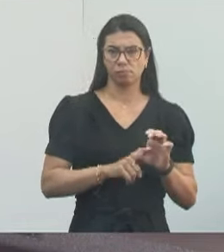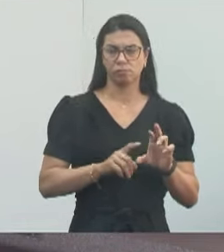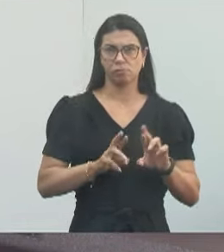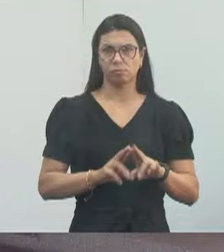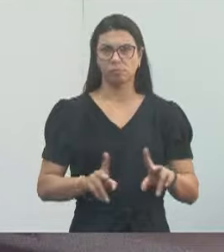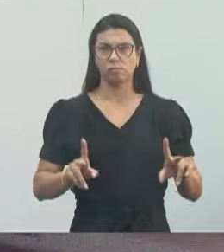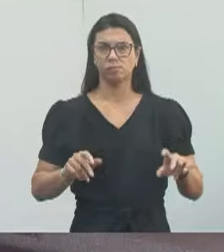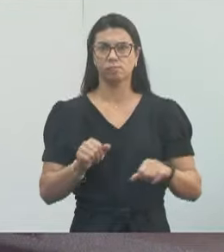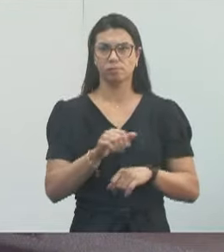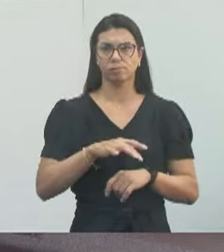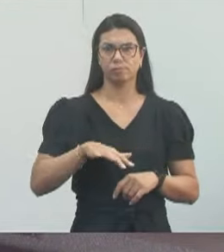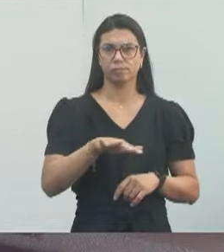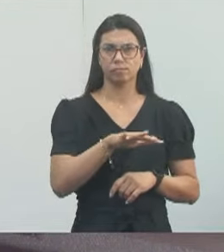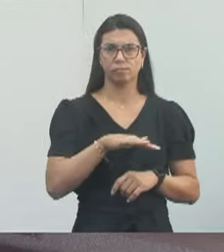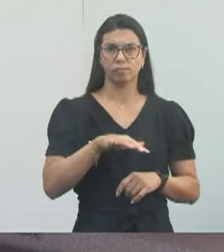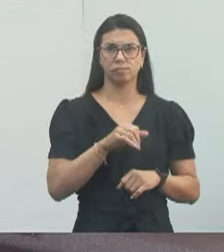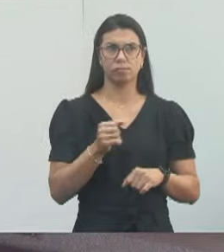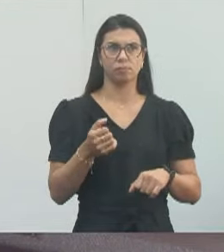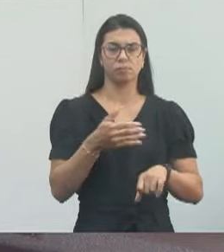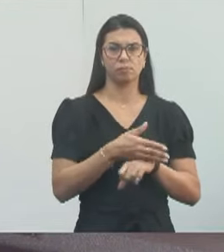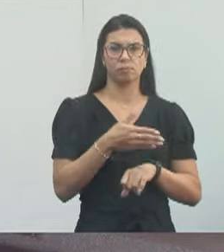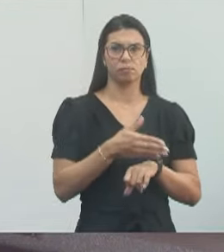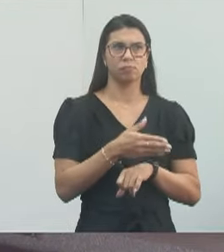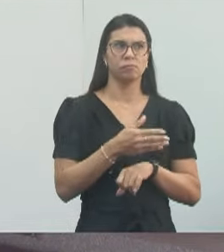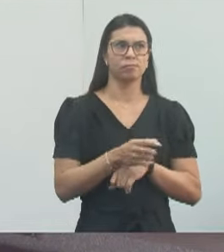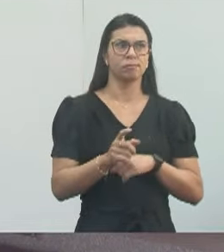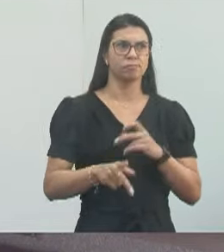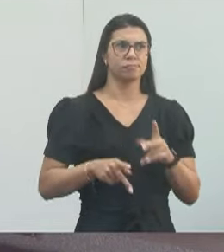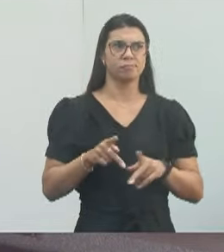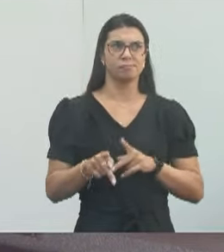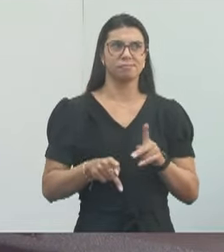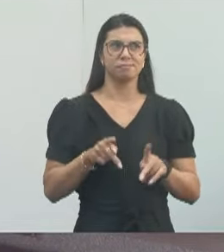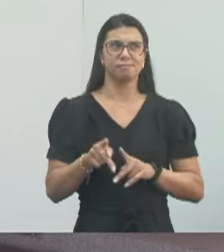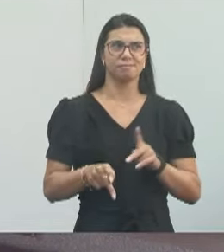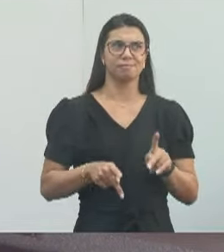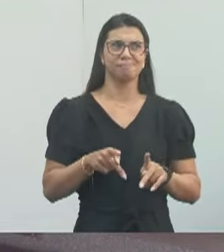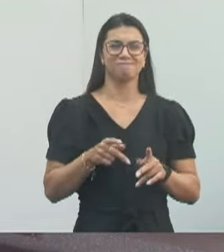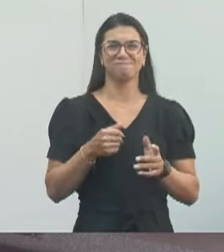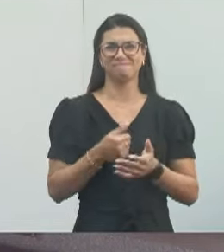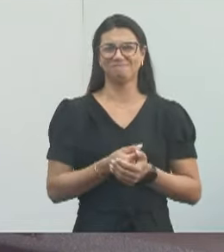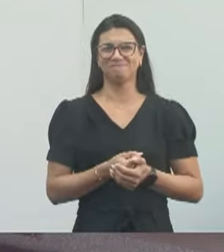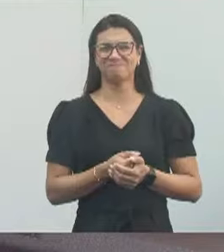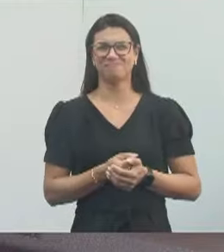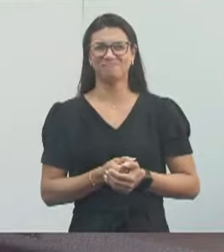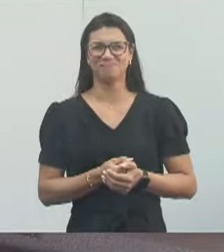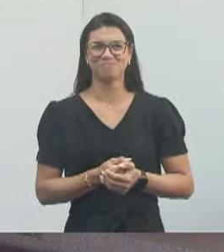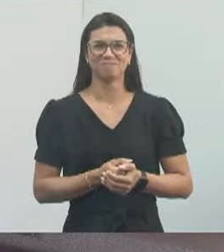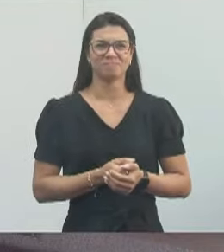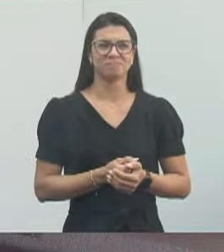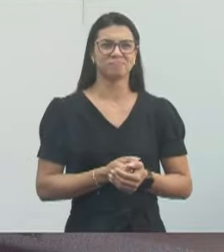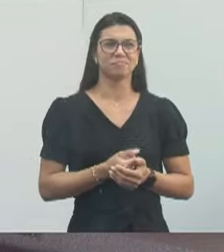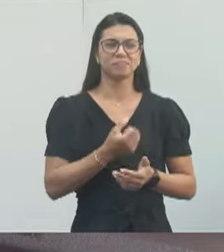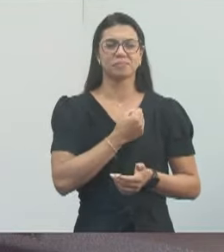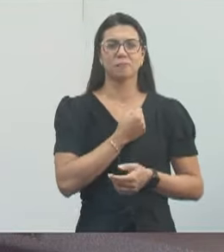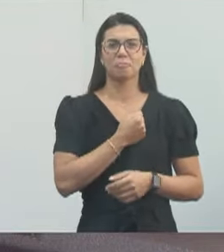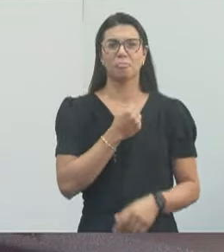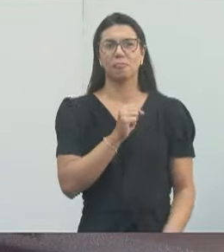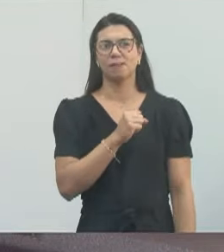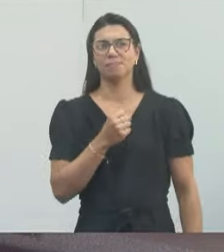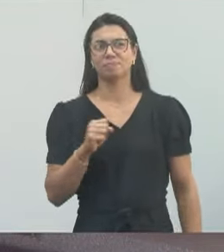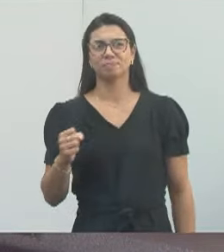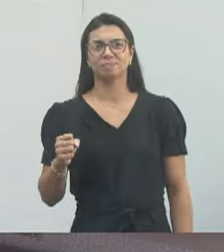áreas incluindo participação da população local conforme ser técnico número 8816